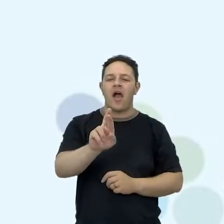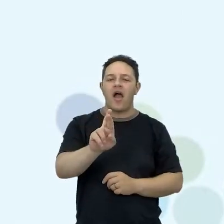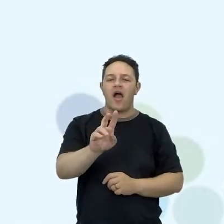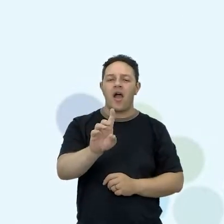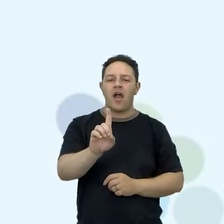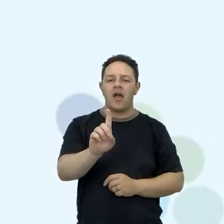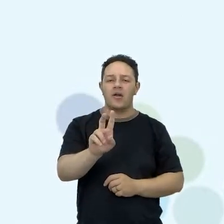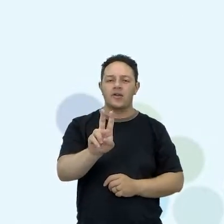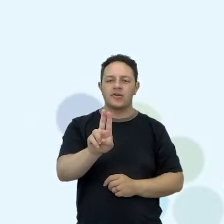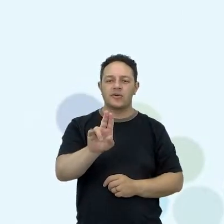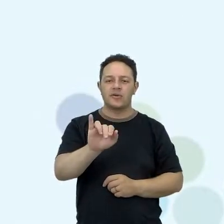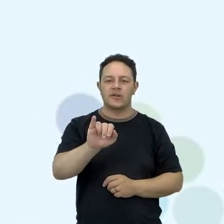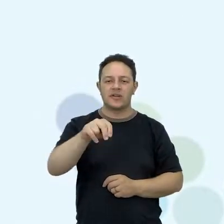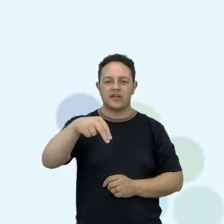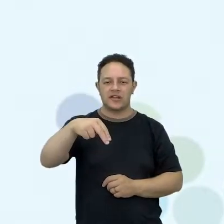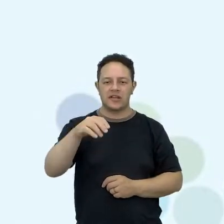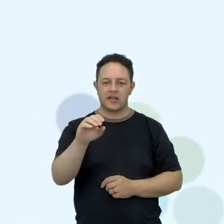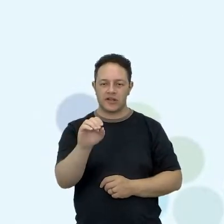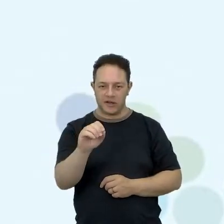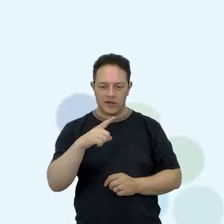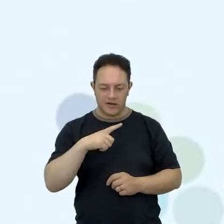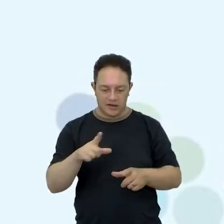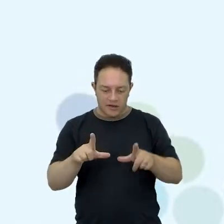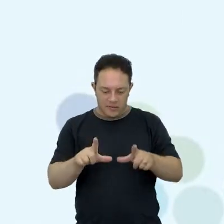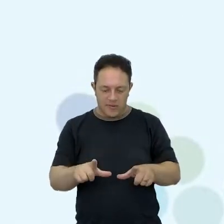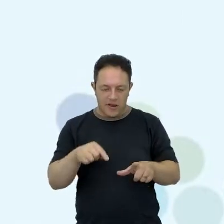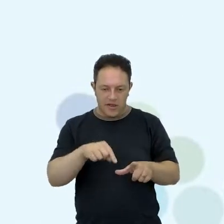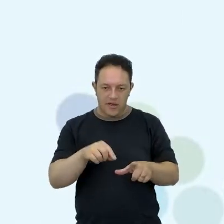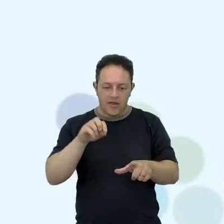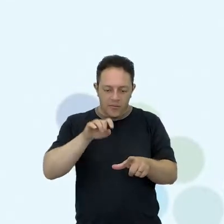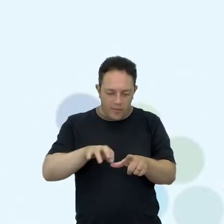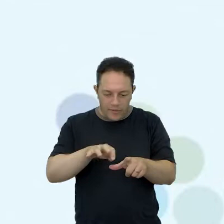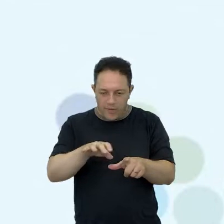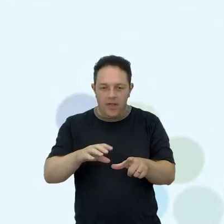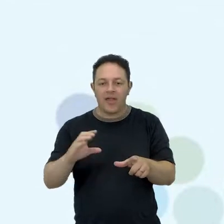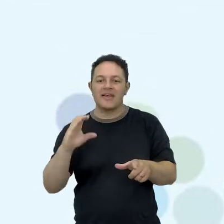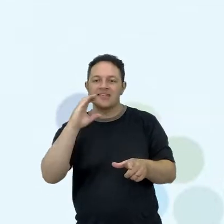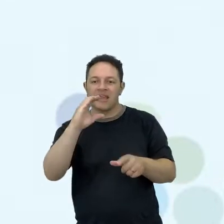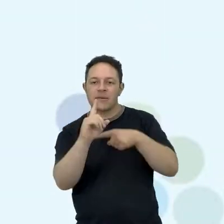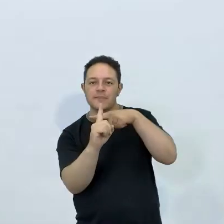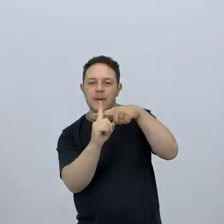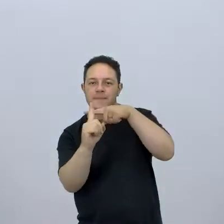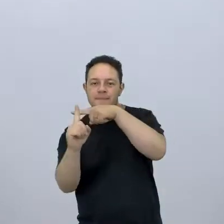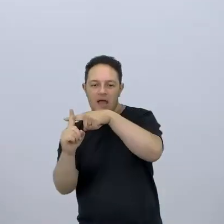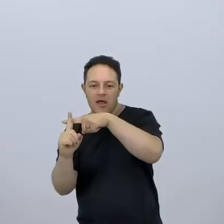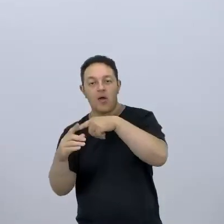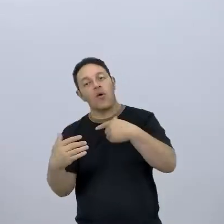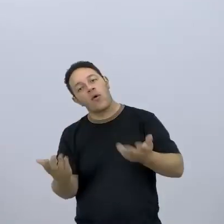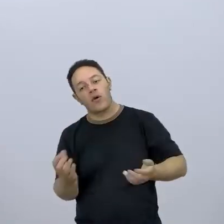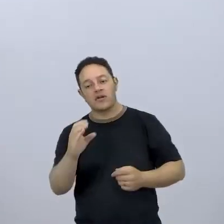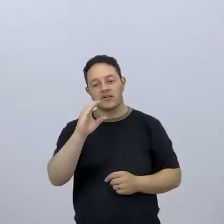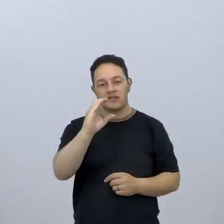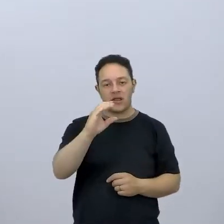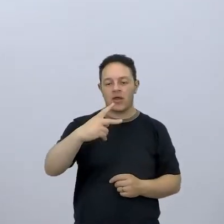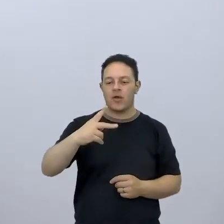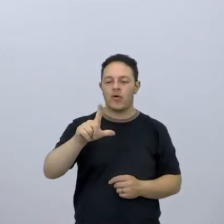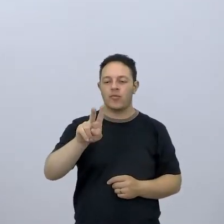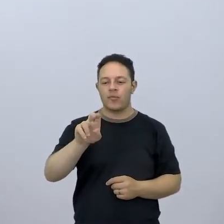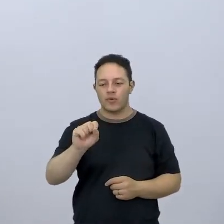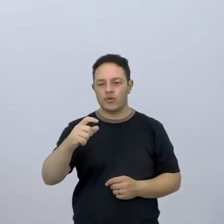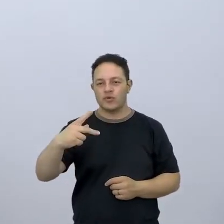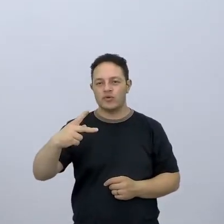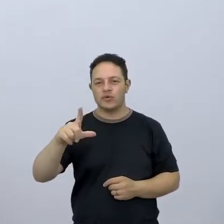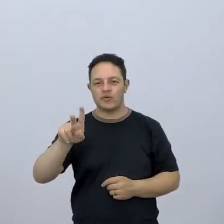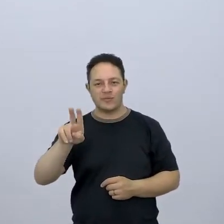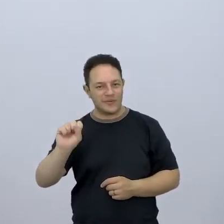uma programação, a gente programou a placa do Arduino na linguagem C++, né? Ou C++. Chique, né?